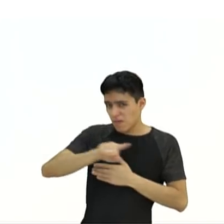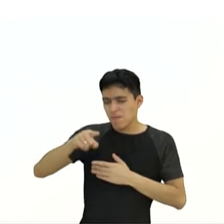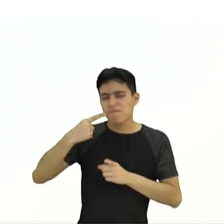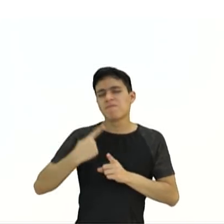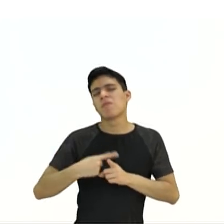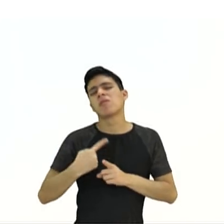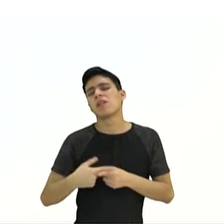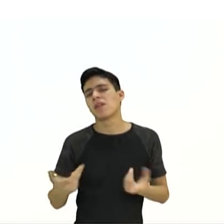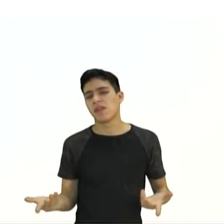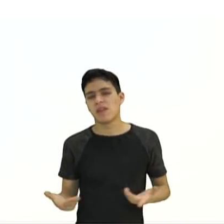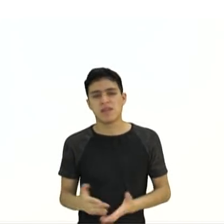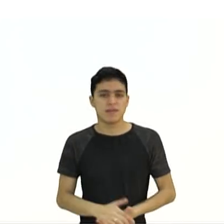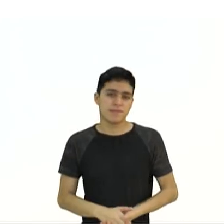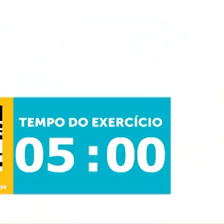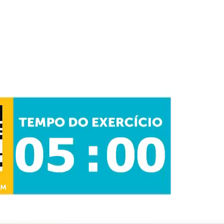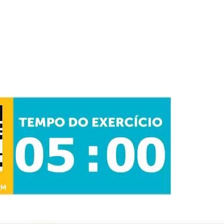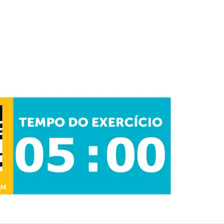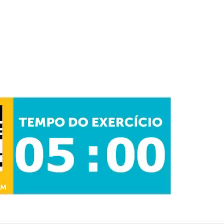quê?